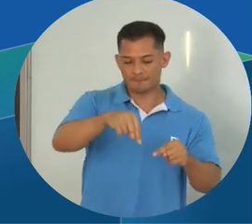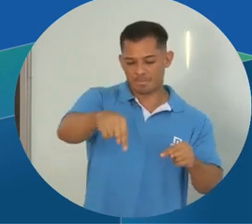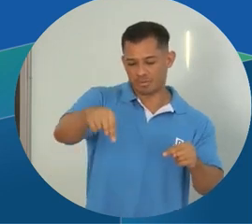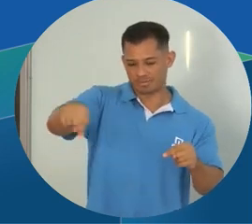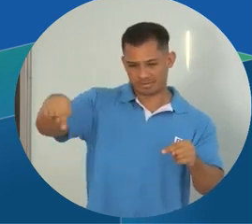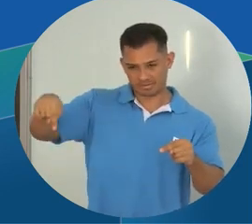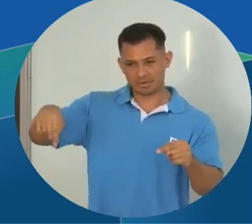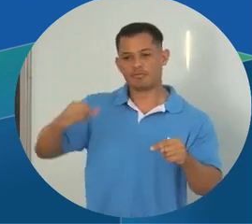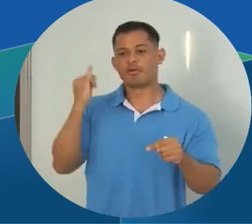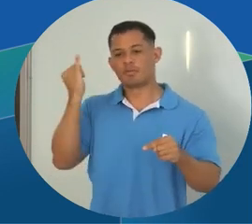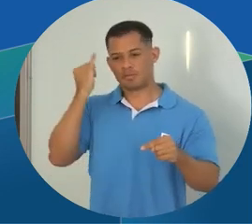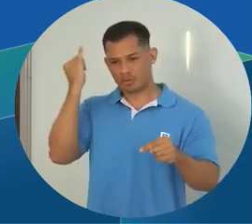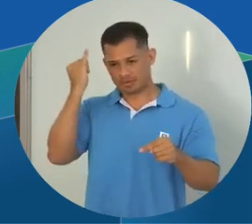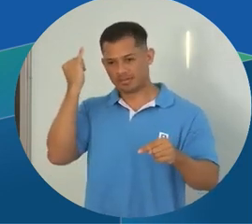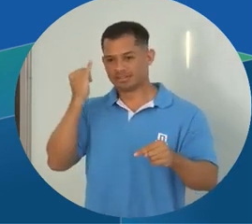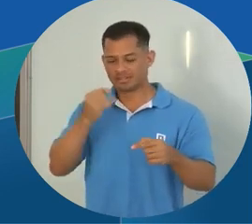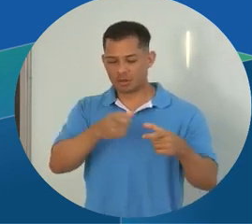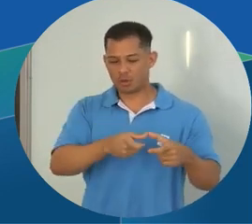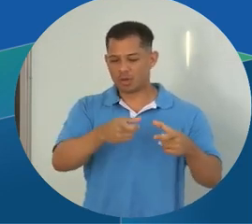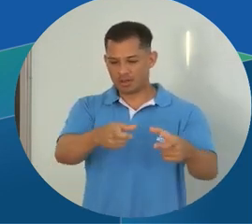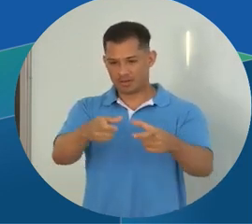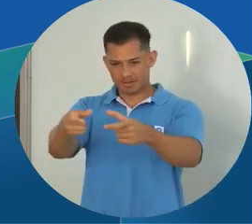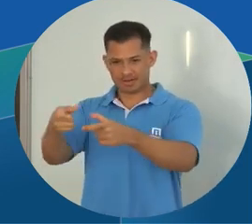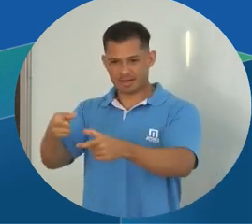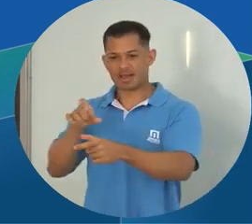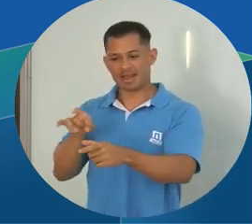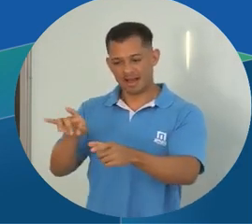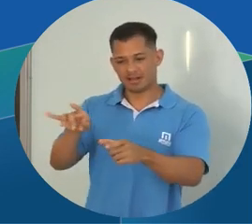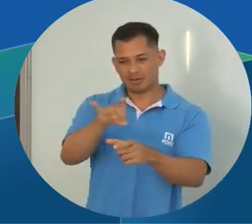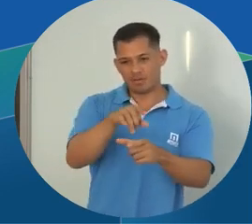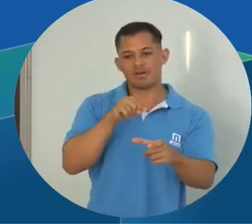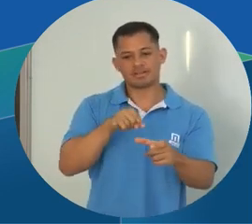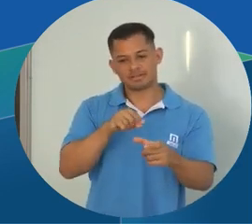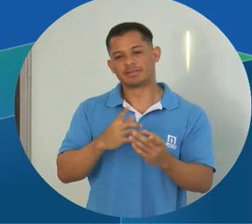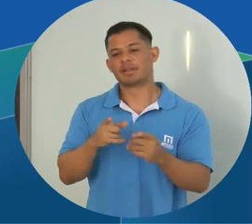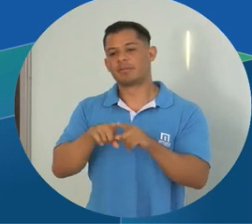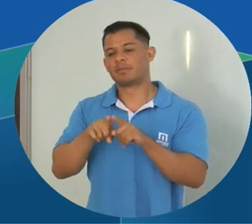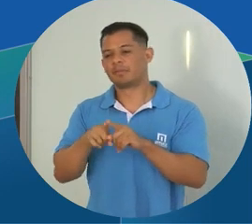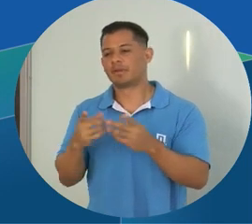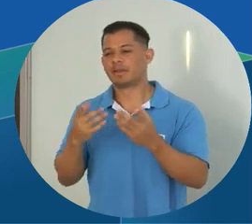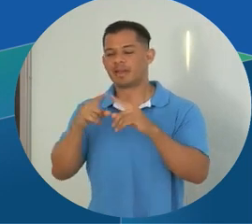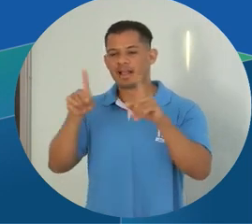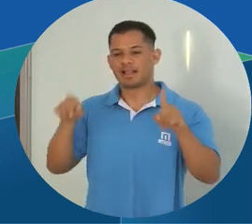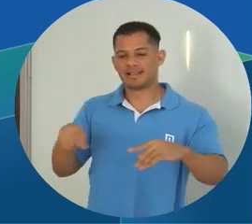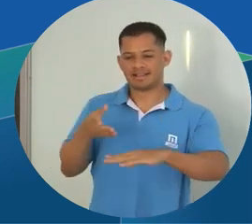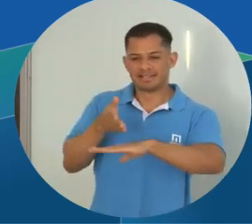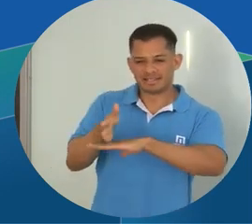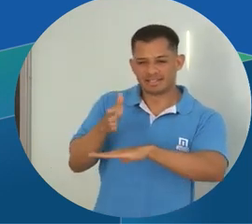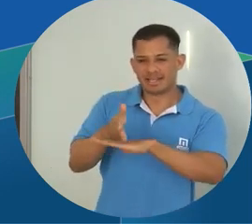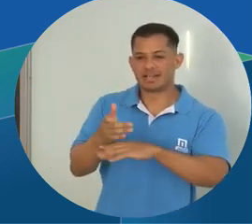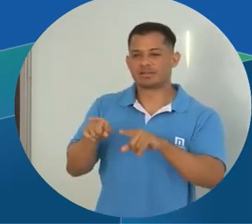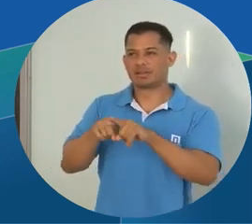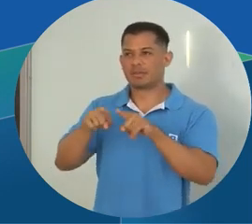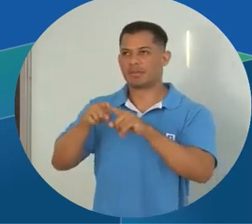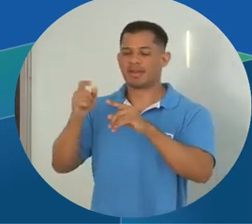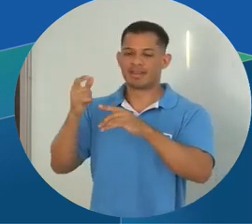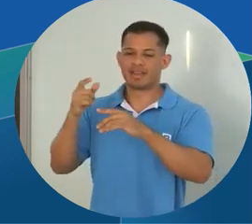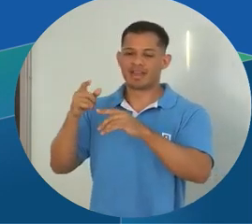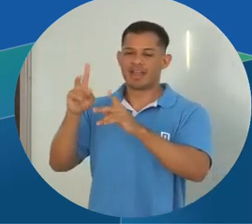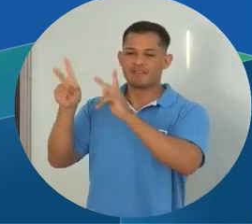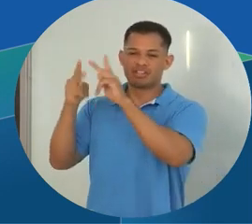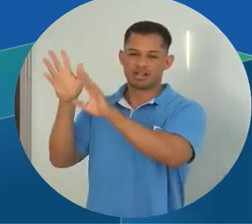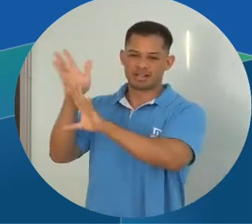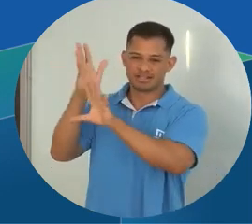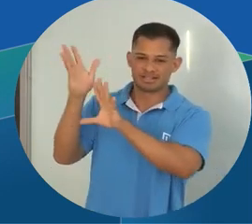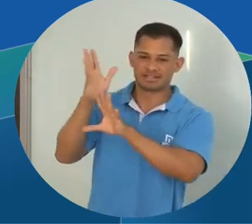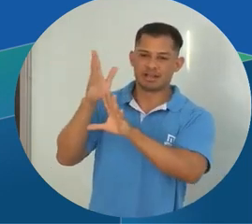situação geométrica que isso fez diferença. As galerias de acesso, galerias de drenagem, postos de ventilação que acabam sendo